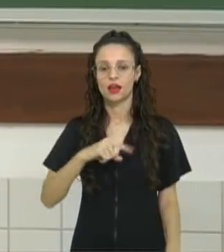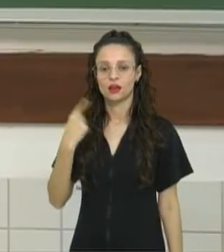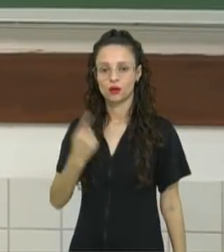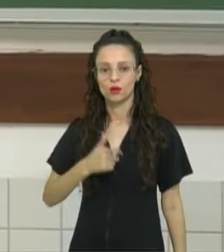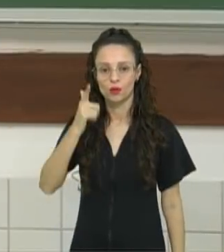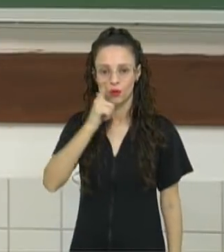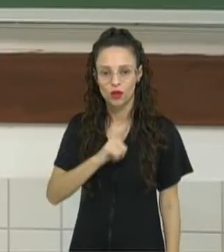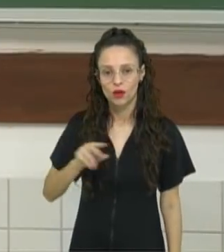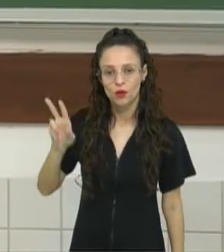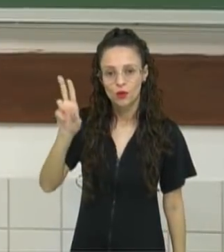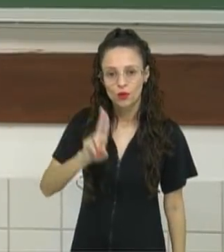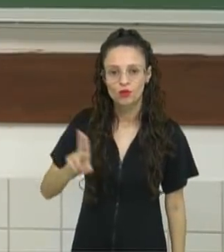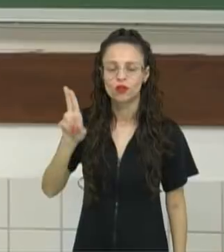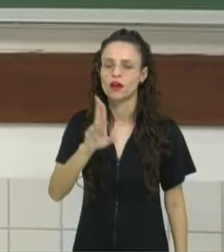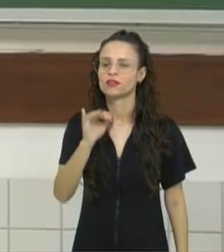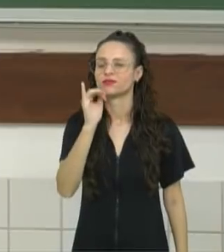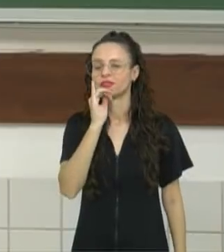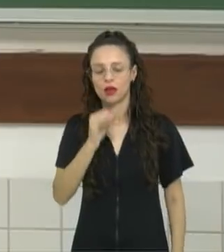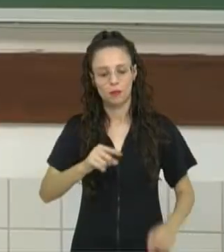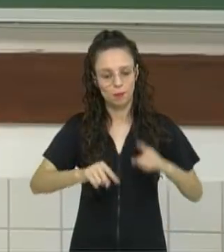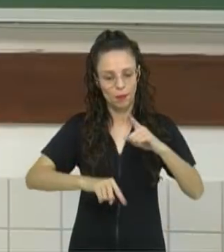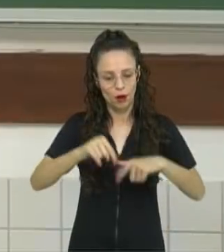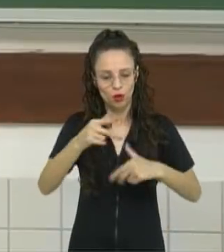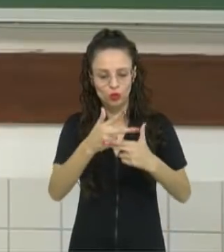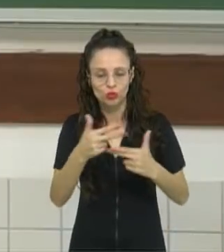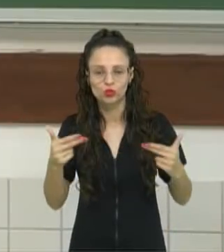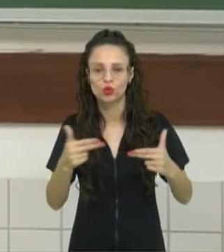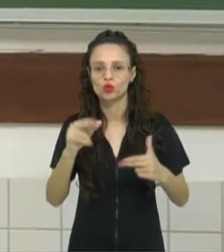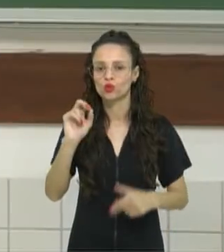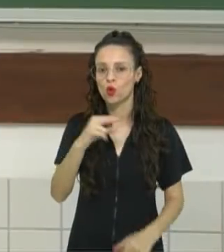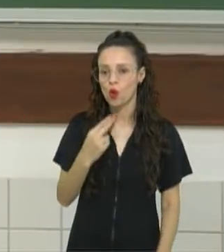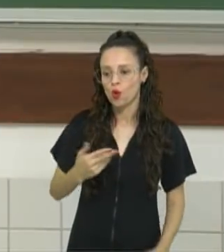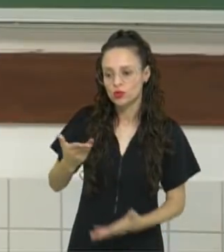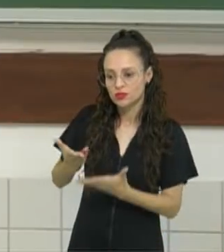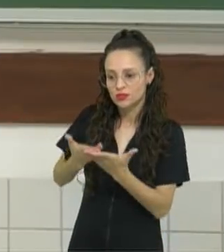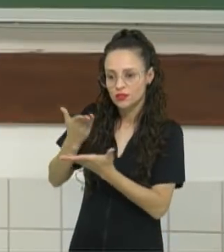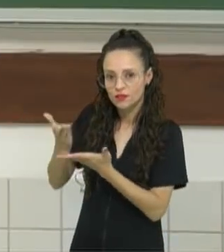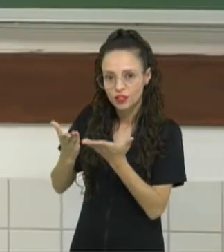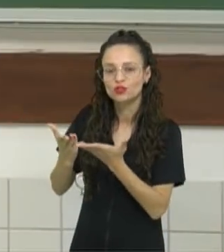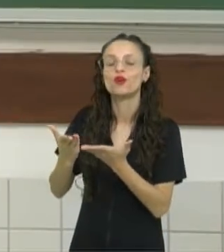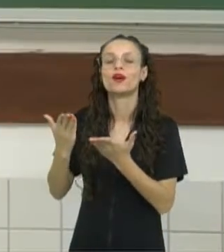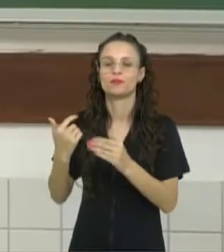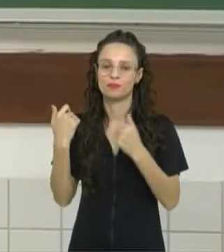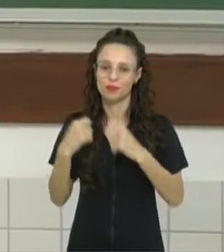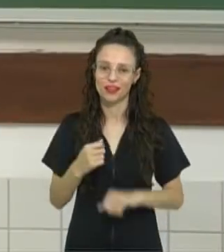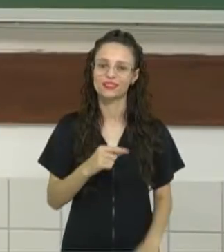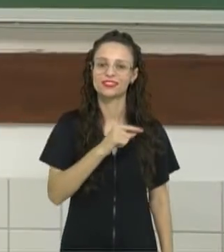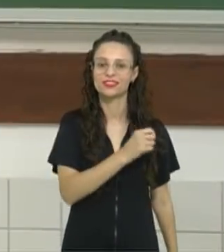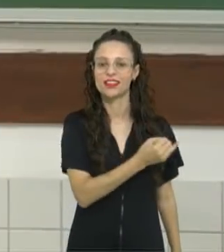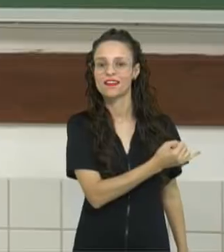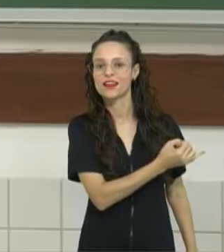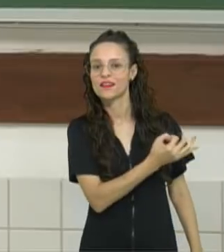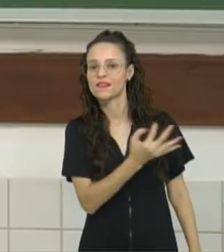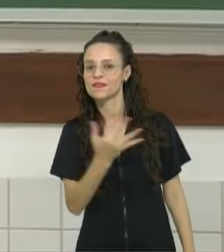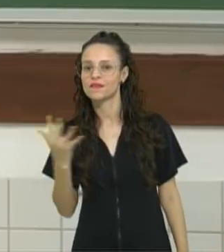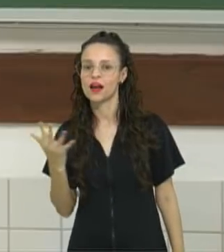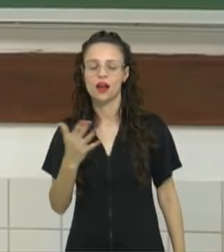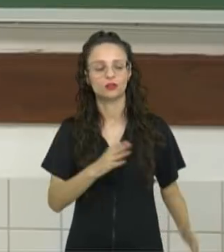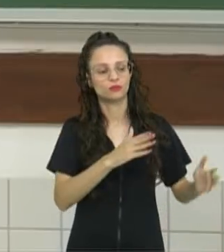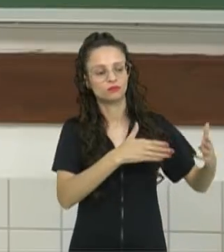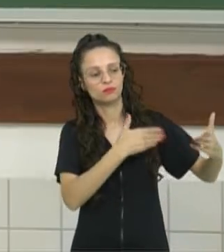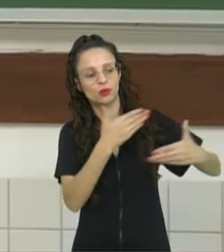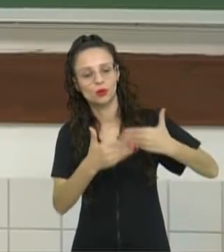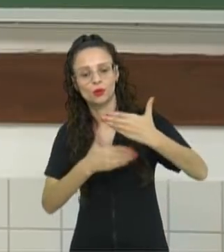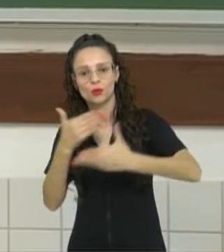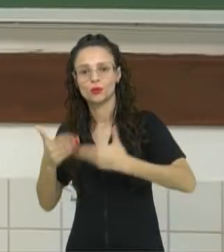né, utilizar um tipo de produto ou um tipo de serviço, ele vai passar ali por vários setores da